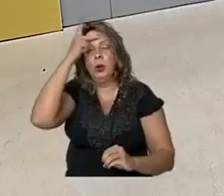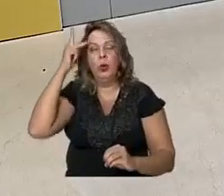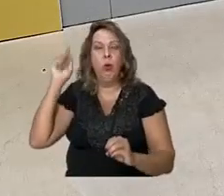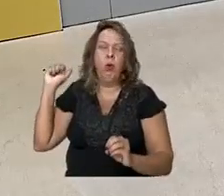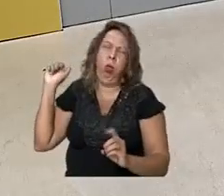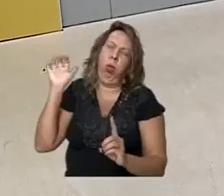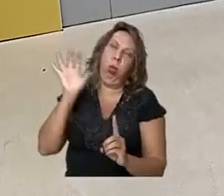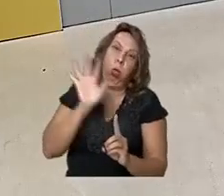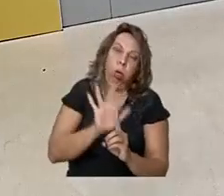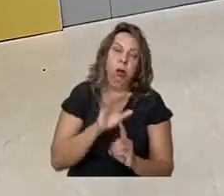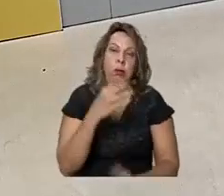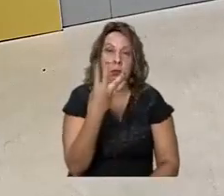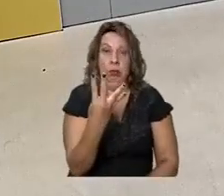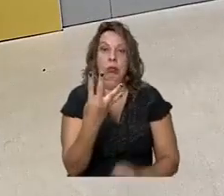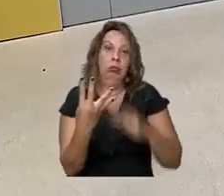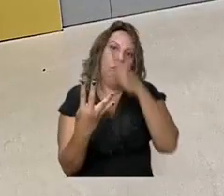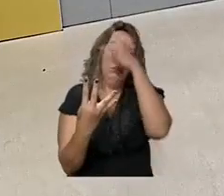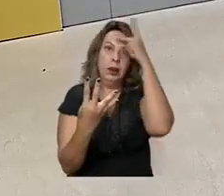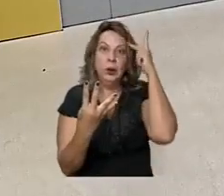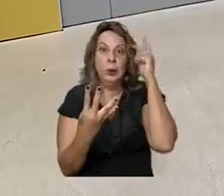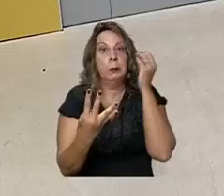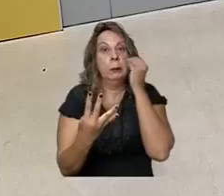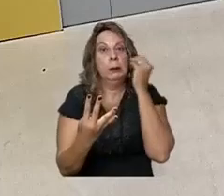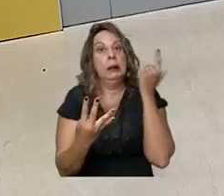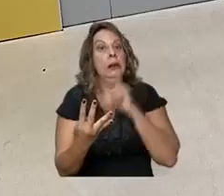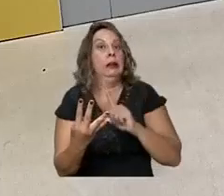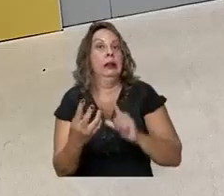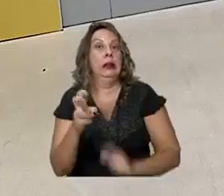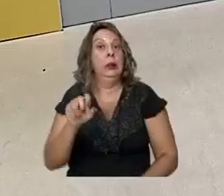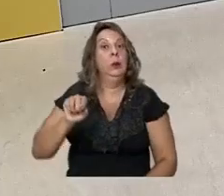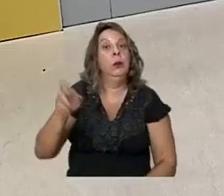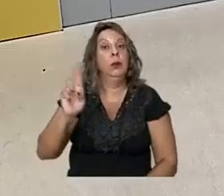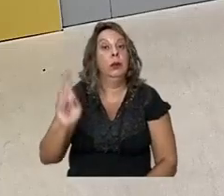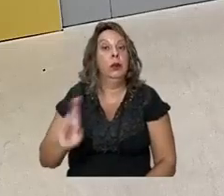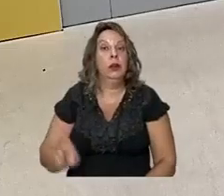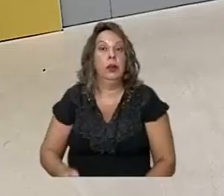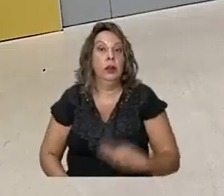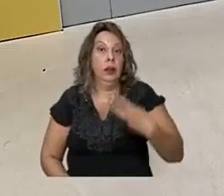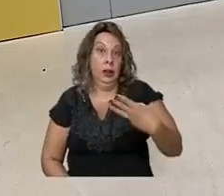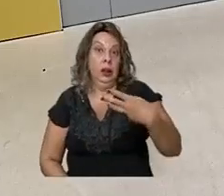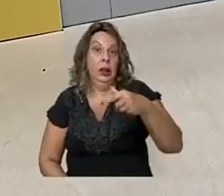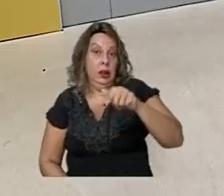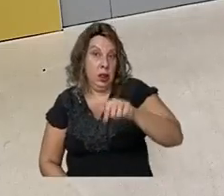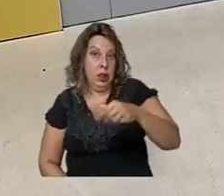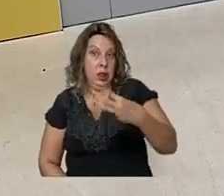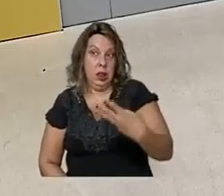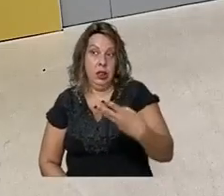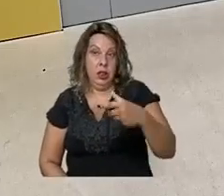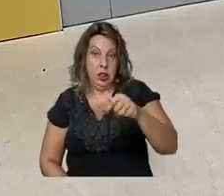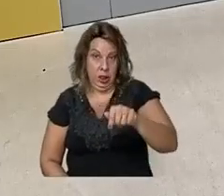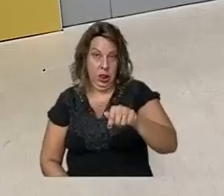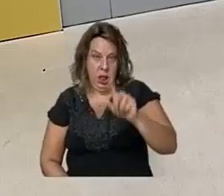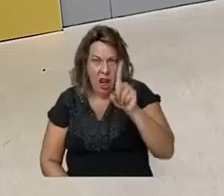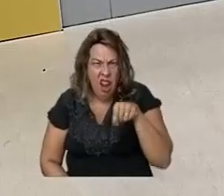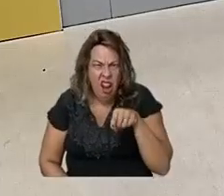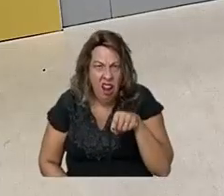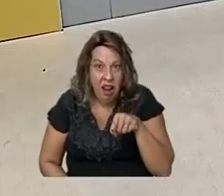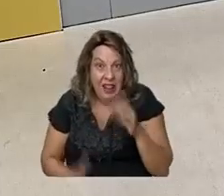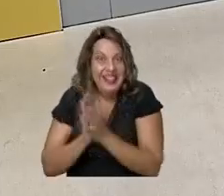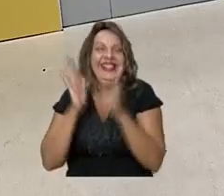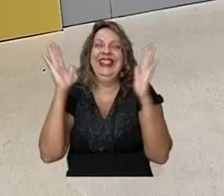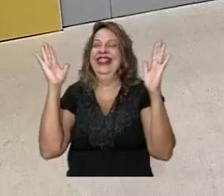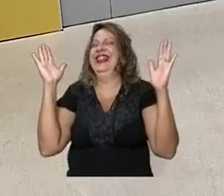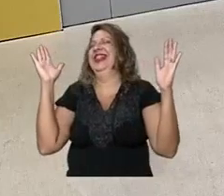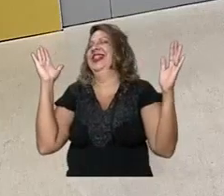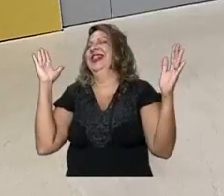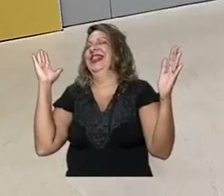4 títulos com chances de levar R$5.000. E o 37, 37.